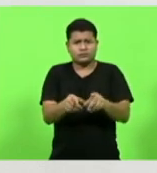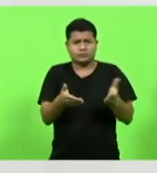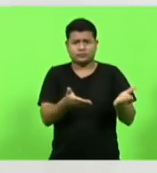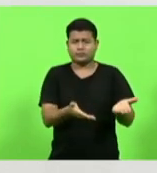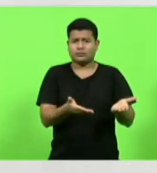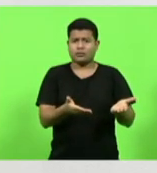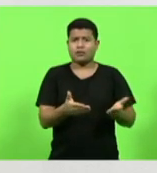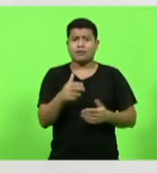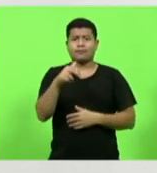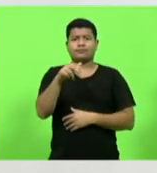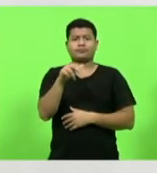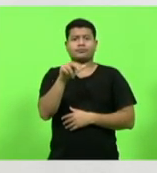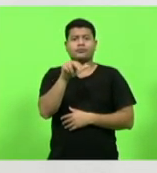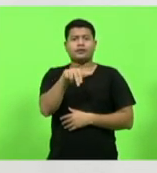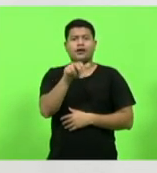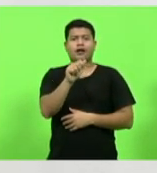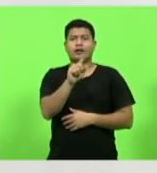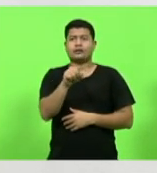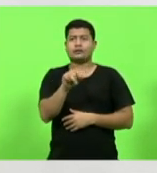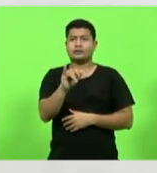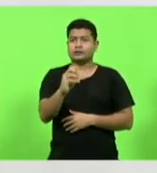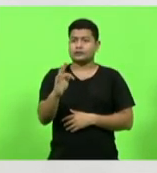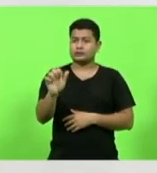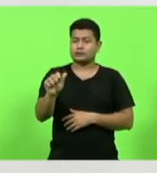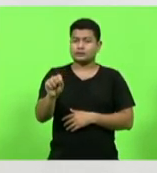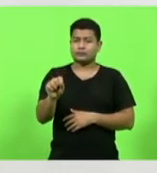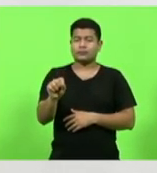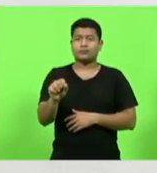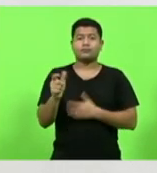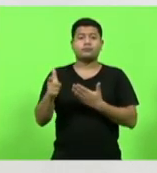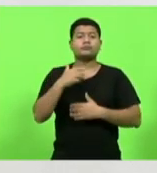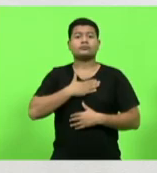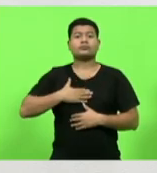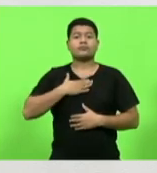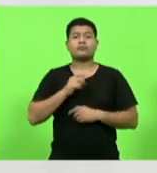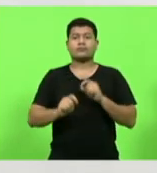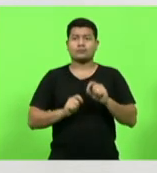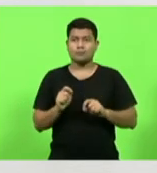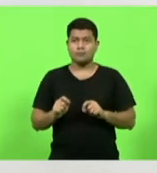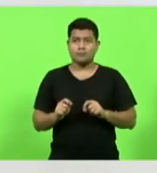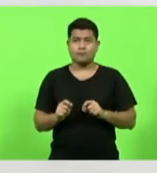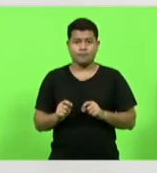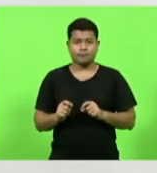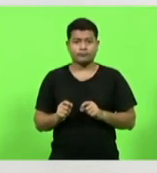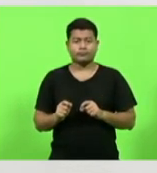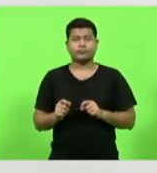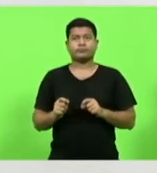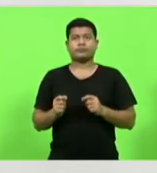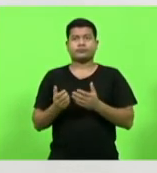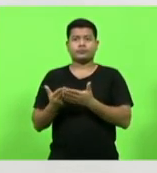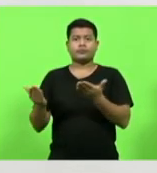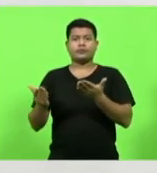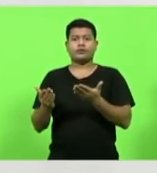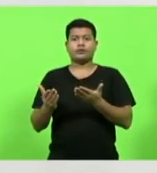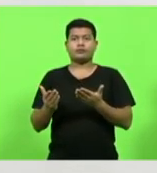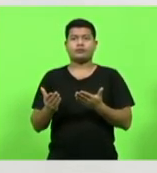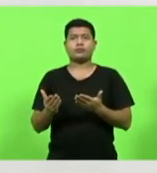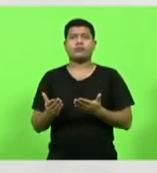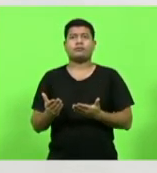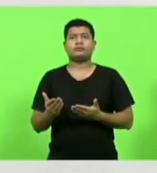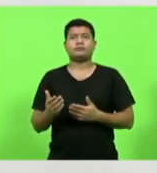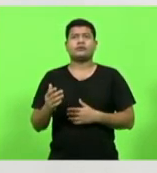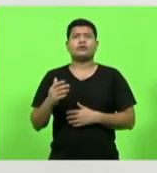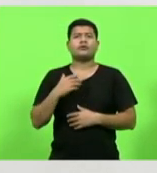Que o Bolsonaro gosta de expropriação de meios de produção. Não é quem que gosta mesmo